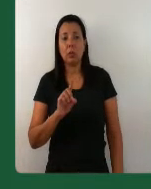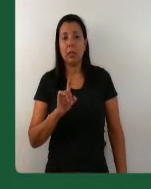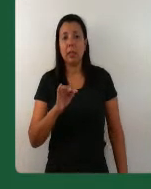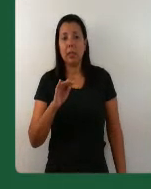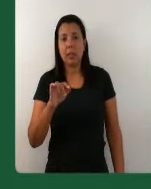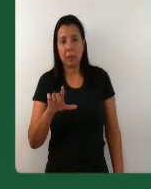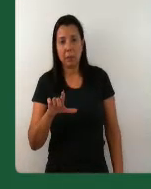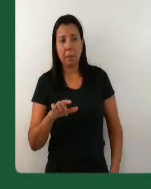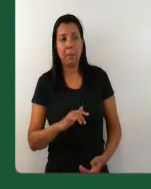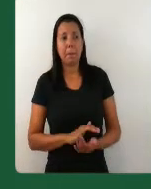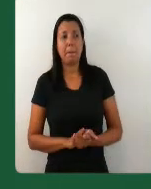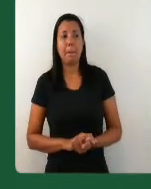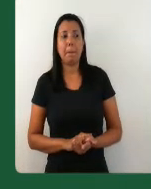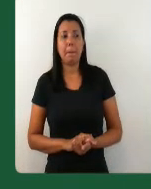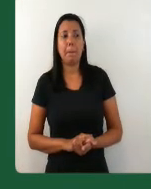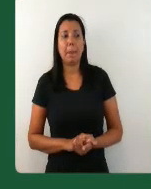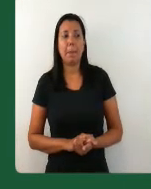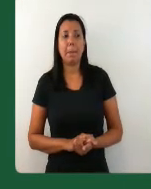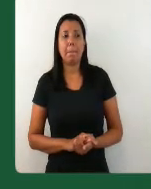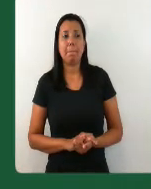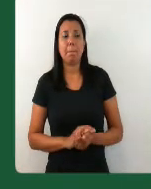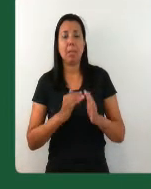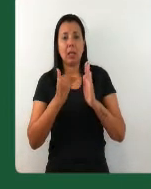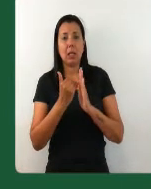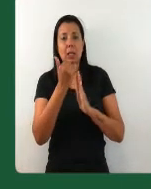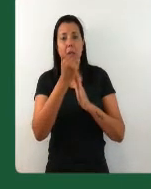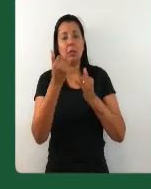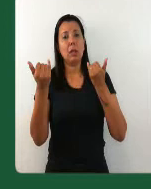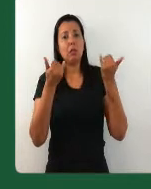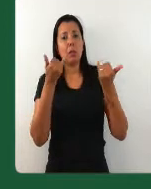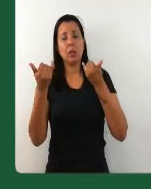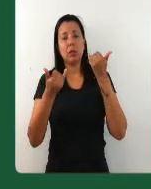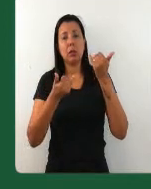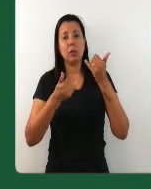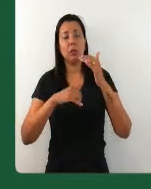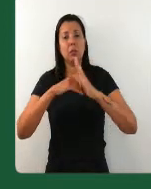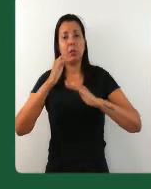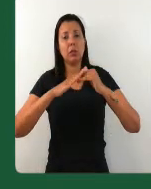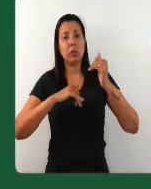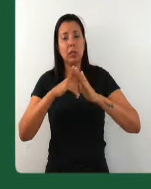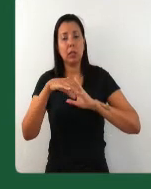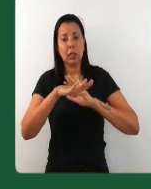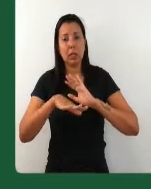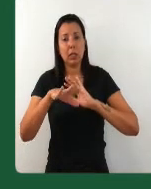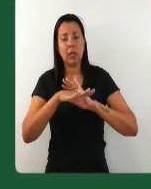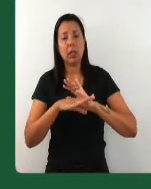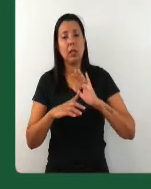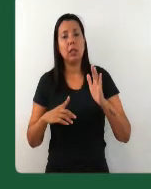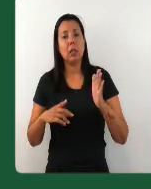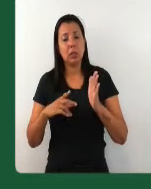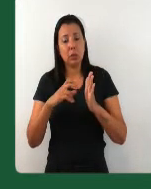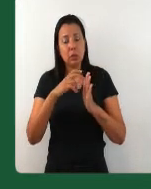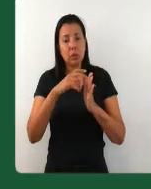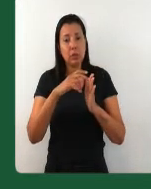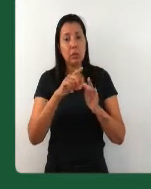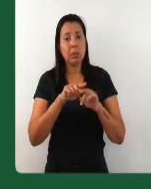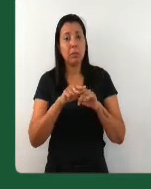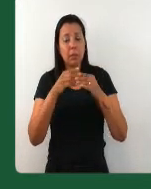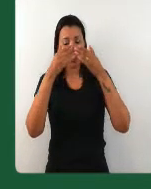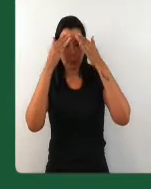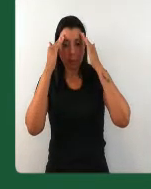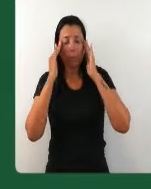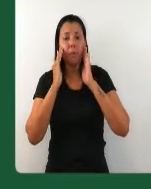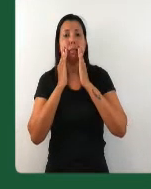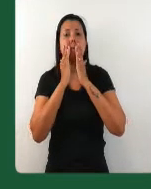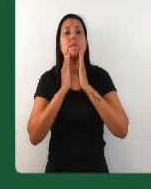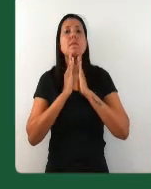Daniel. O ensino, formação de profissionais nas áreas de cirurgia plástica, cirurgia